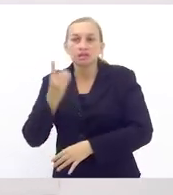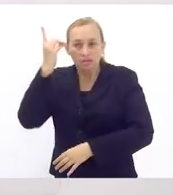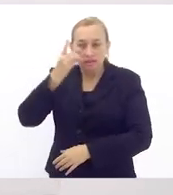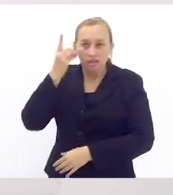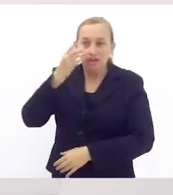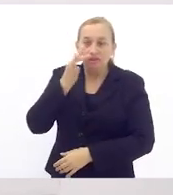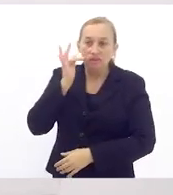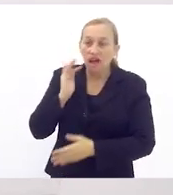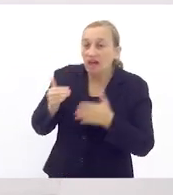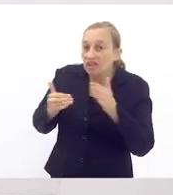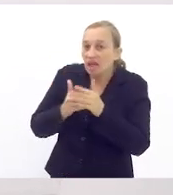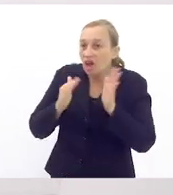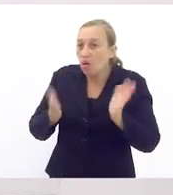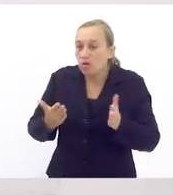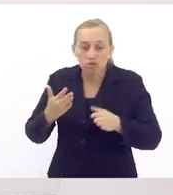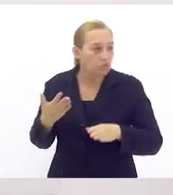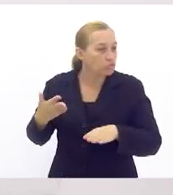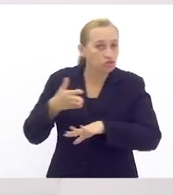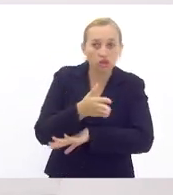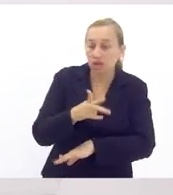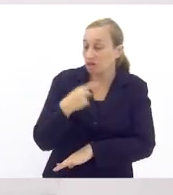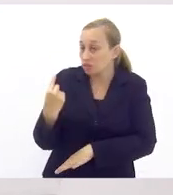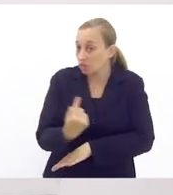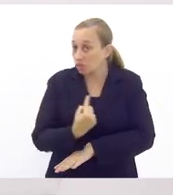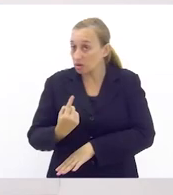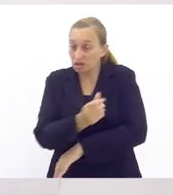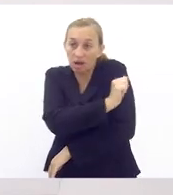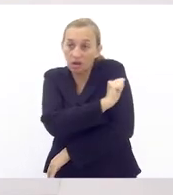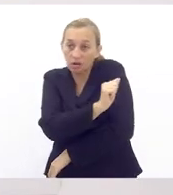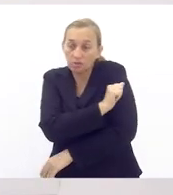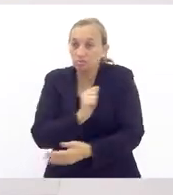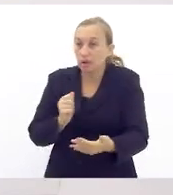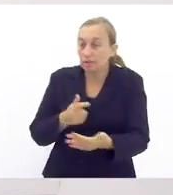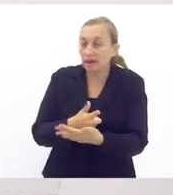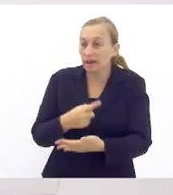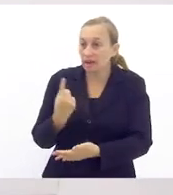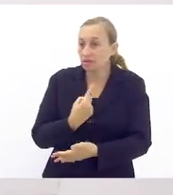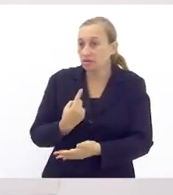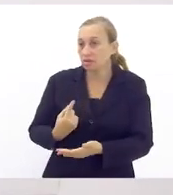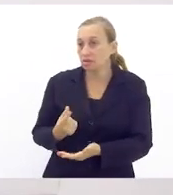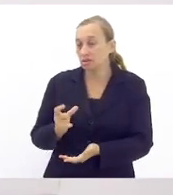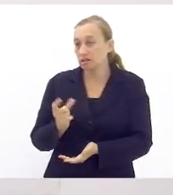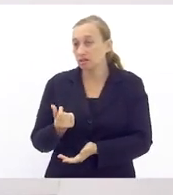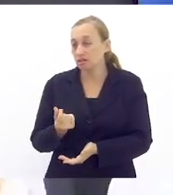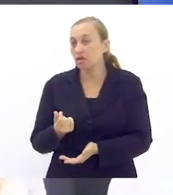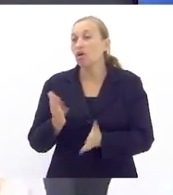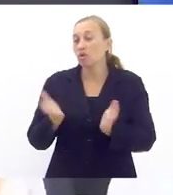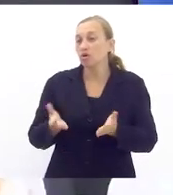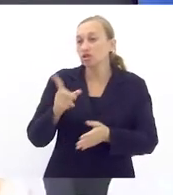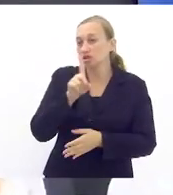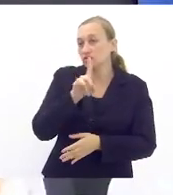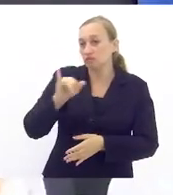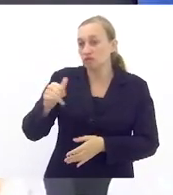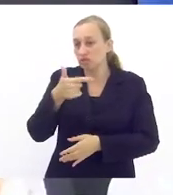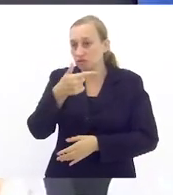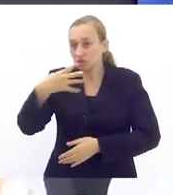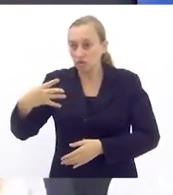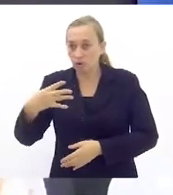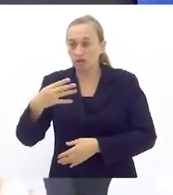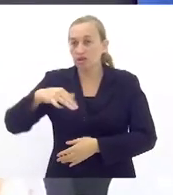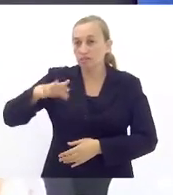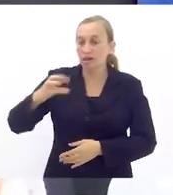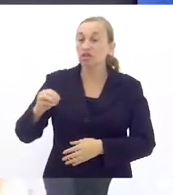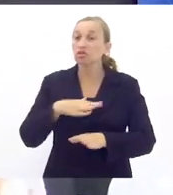até hoje não chega aos nossos bolsos para pagar nossa passagem eu acho que hoje dia 24 de Março Acho que todos os meus companheiros